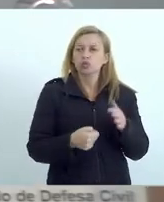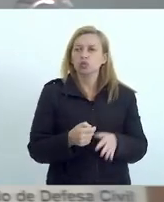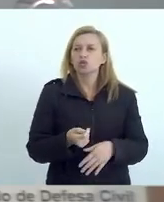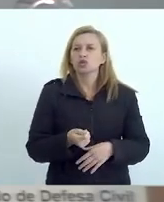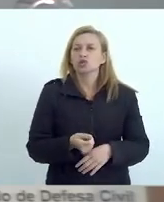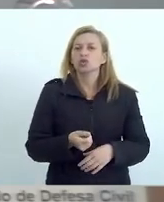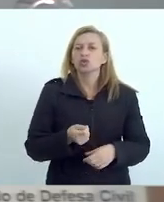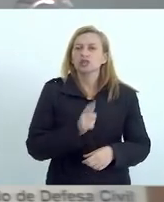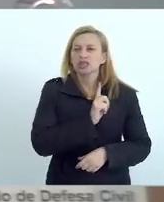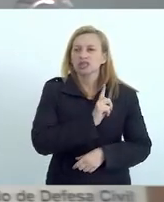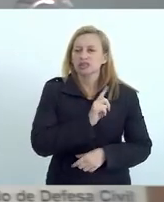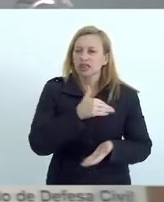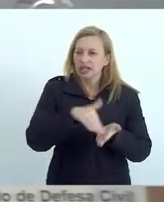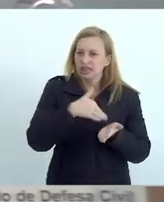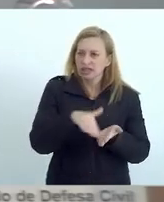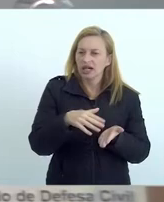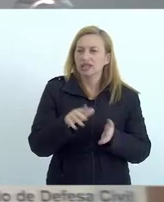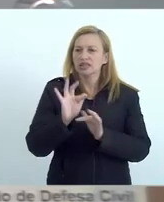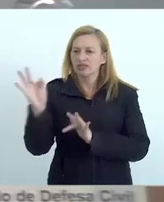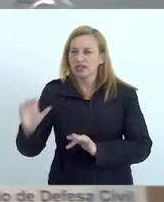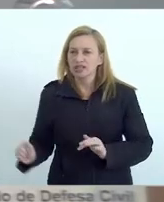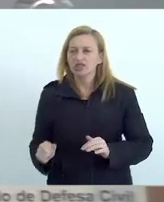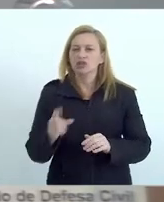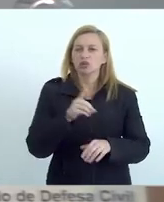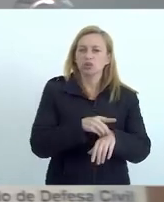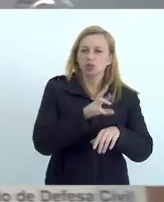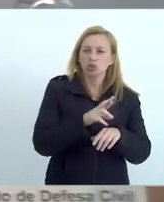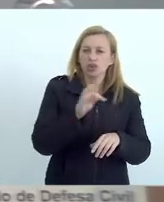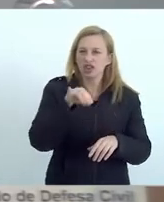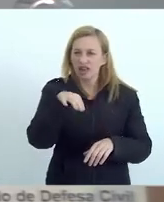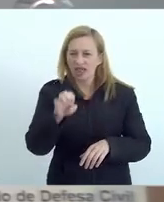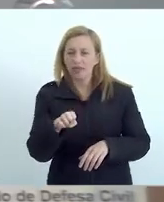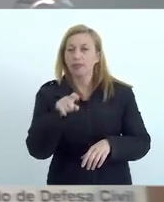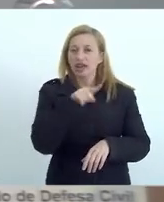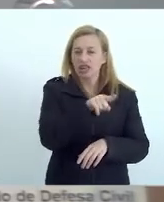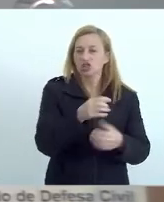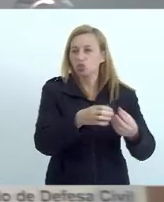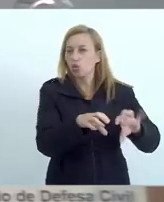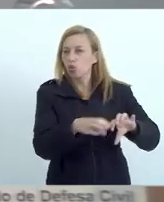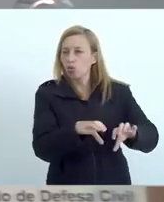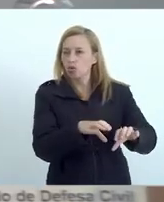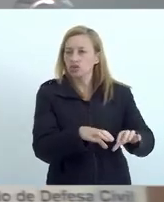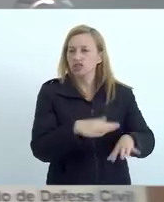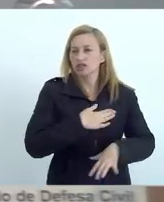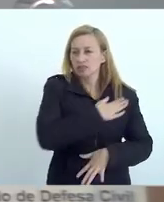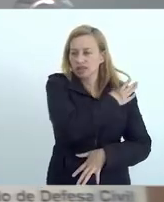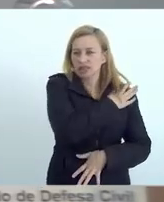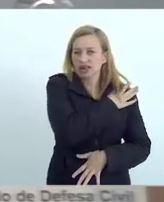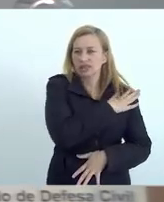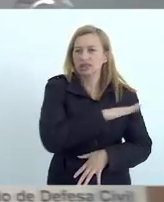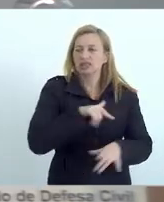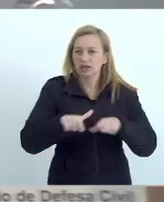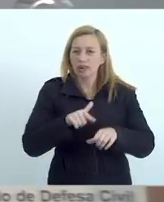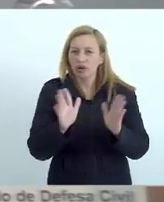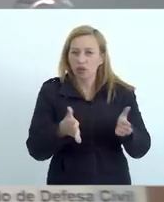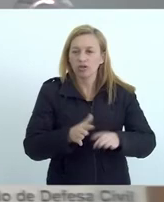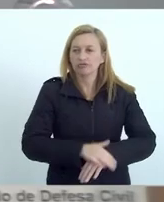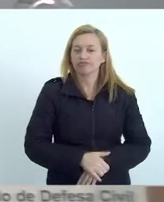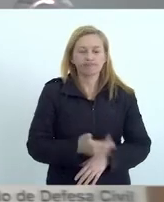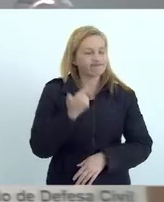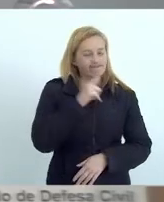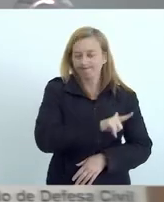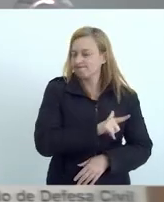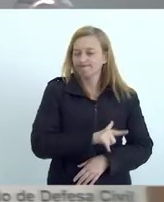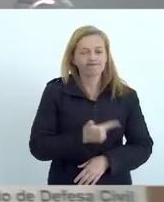secretário de fazenda Dr Guilherme Mercês para esse concurso ser um concurso de militares efetivos não